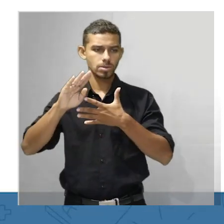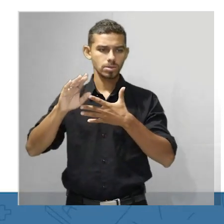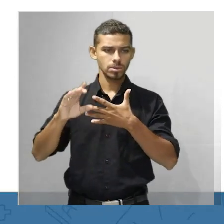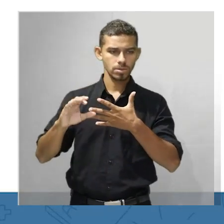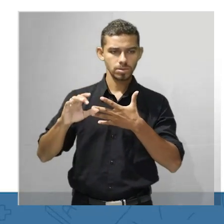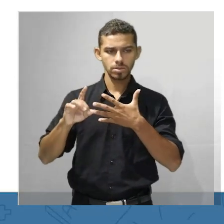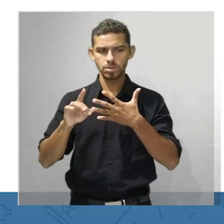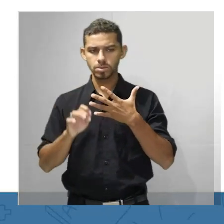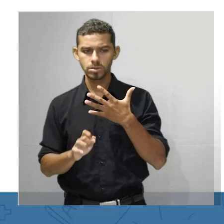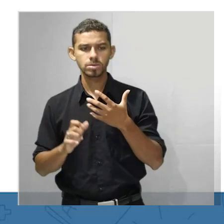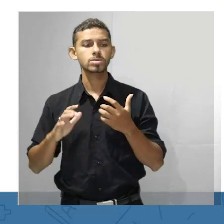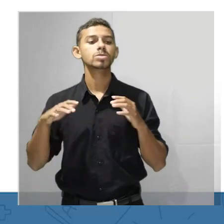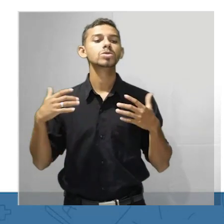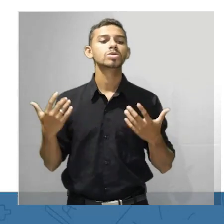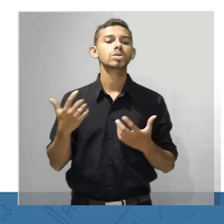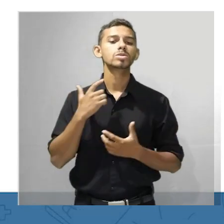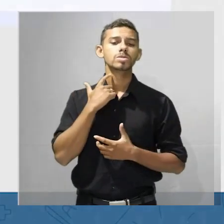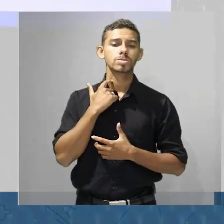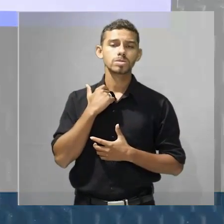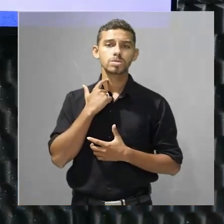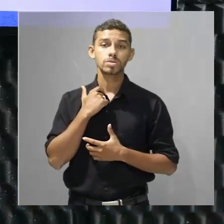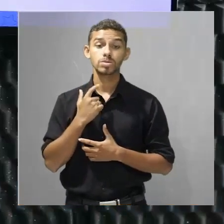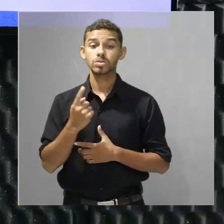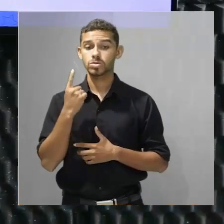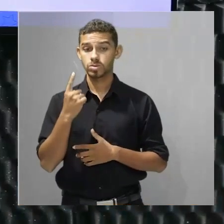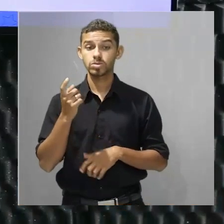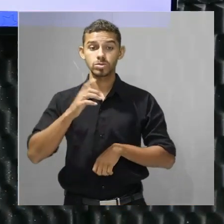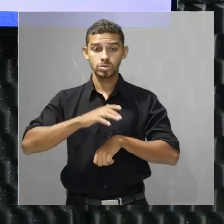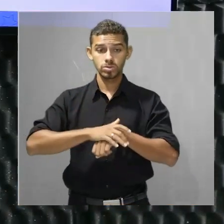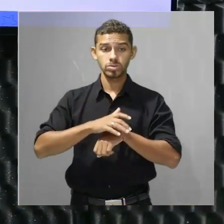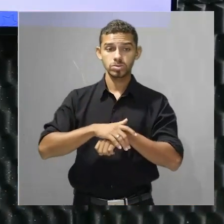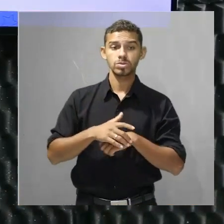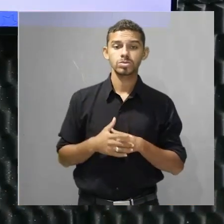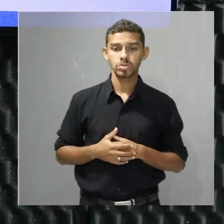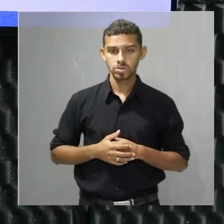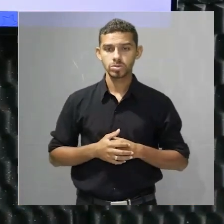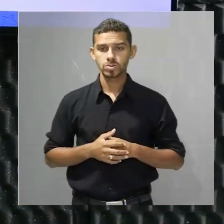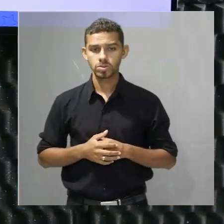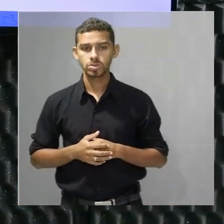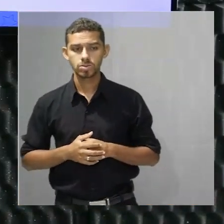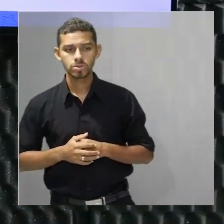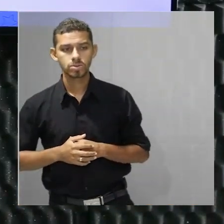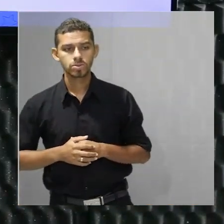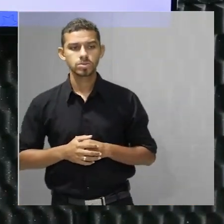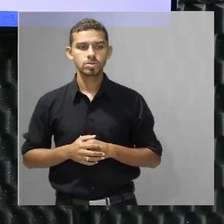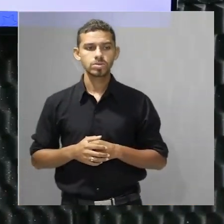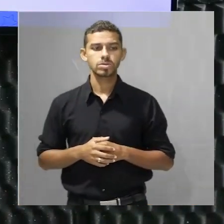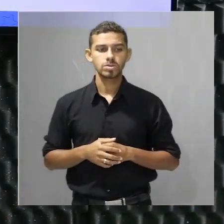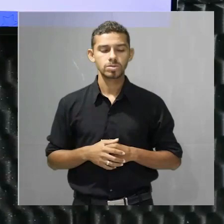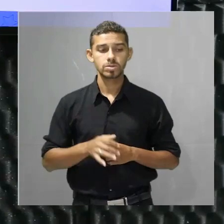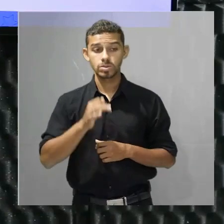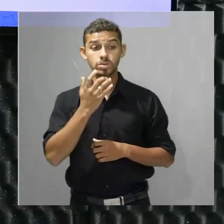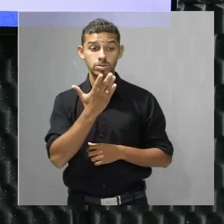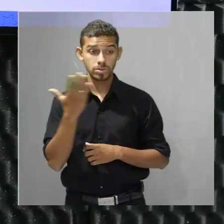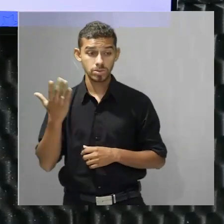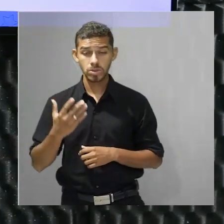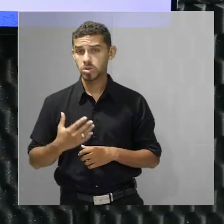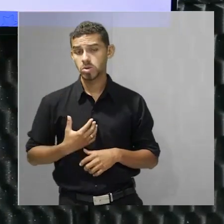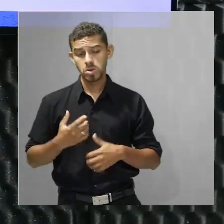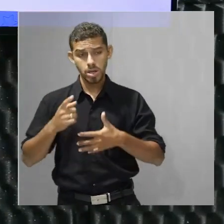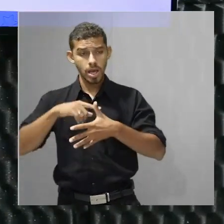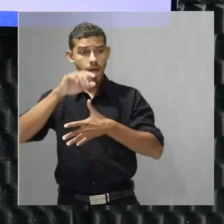a única que tem o sentido figurado tá não sei letra a b se a vida é curta